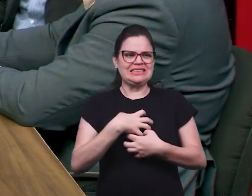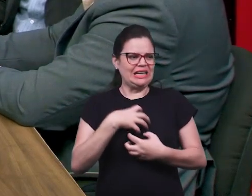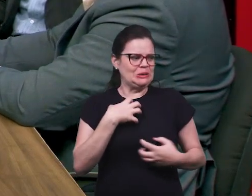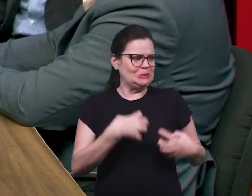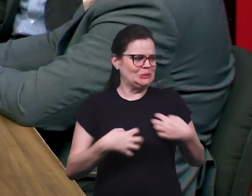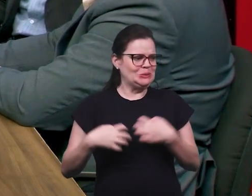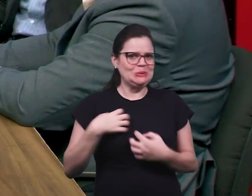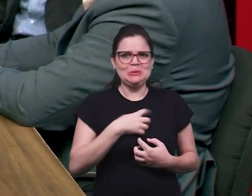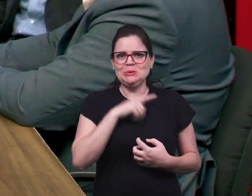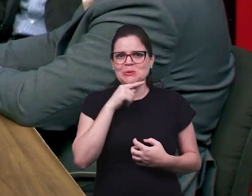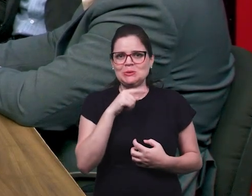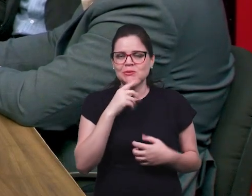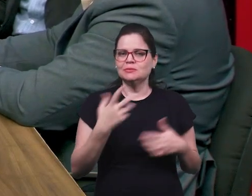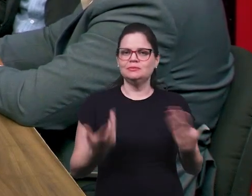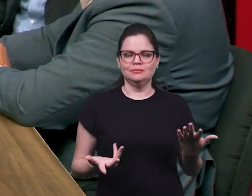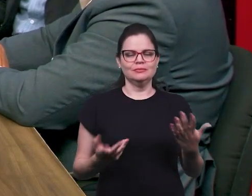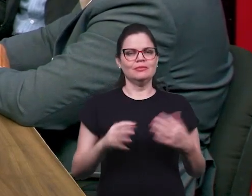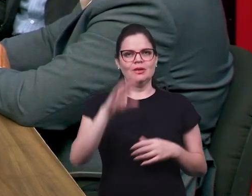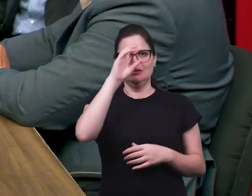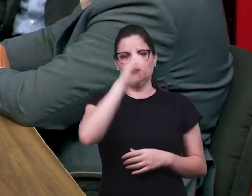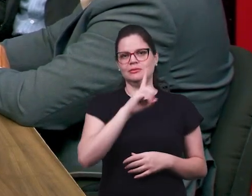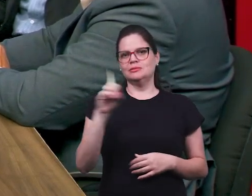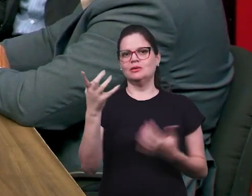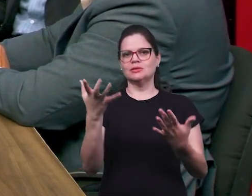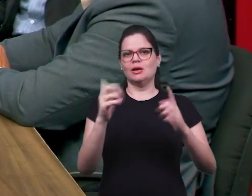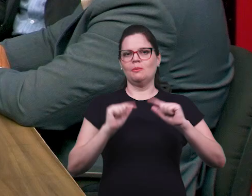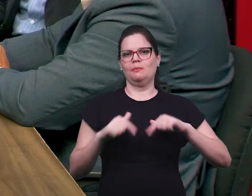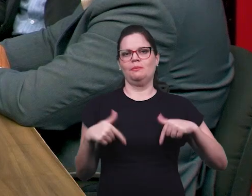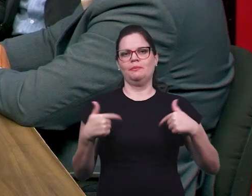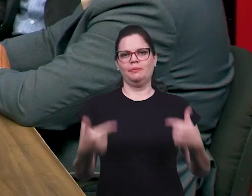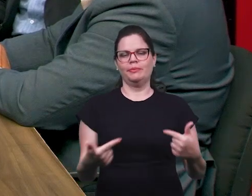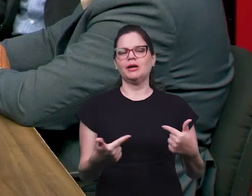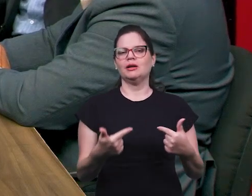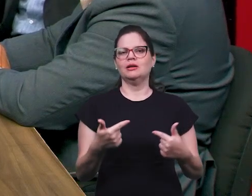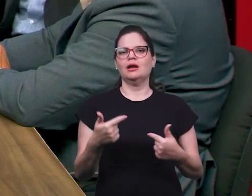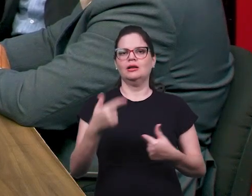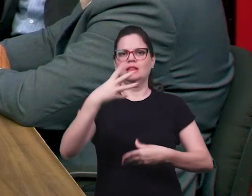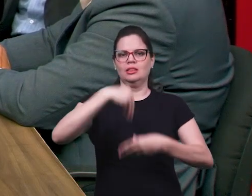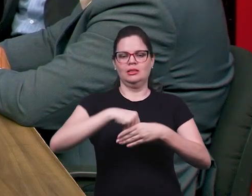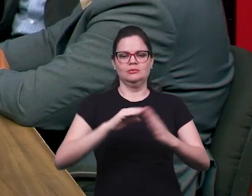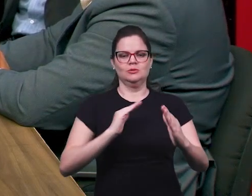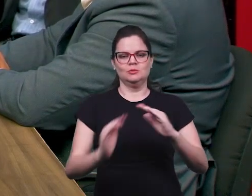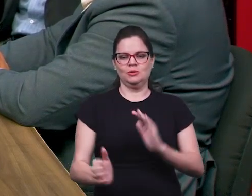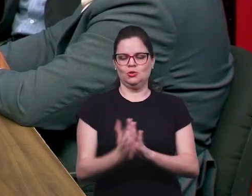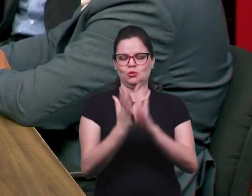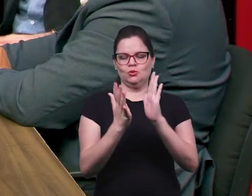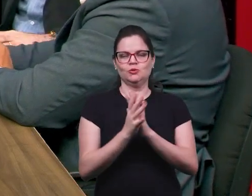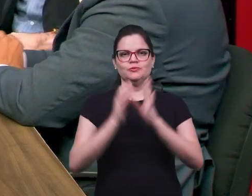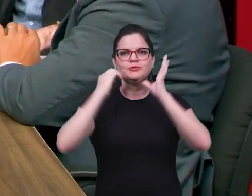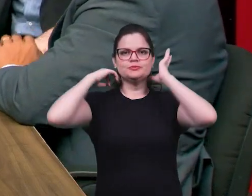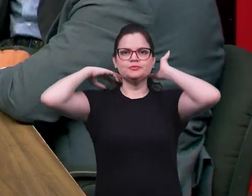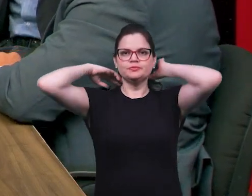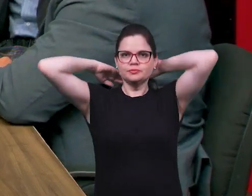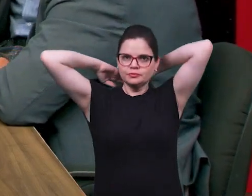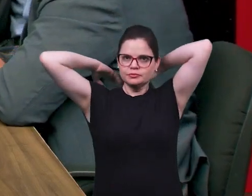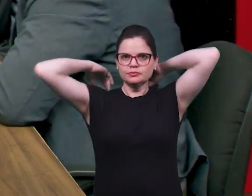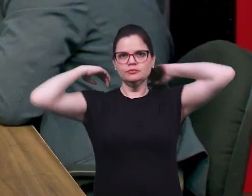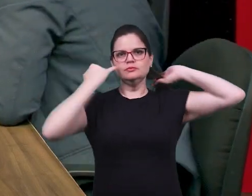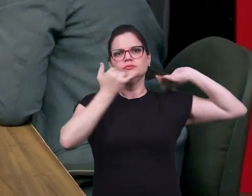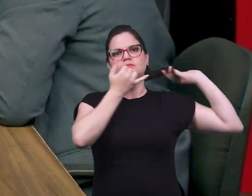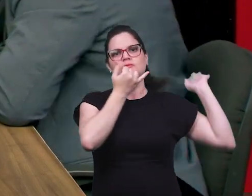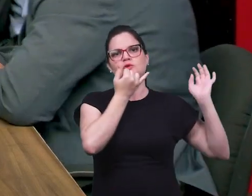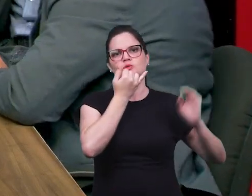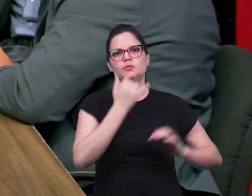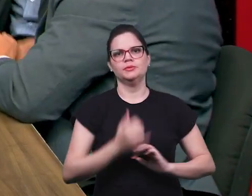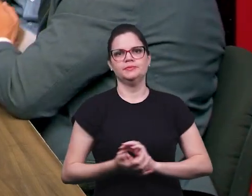ao ser humano, né? Então Deus, assim, ele quer operar também através do louvor, né? Repara o interessante é o seguinte, que nesse experimento